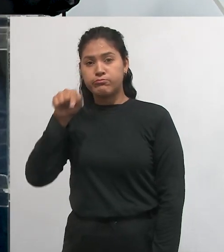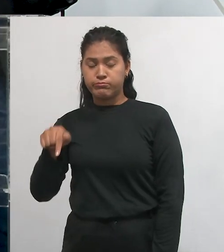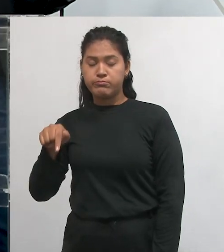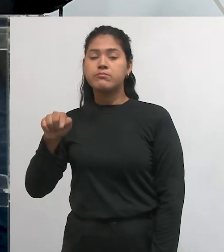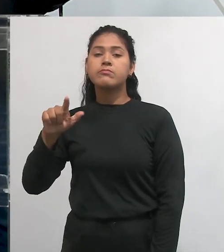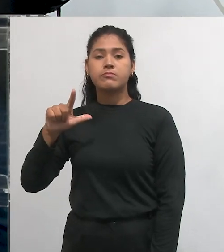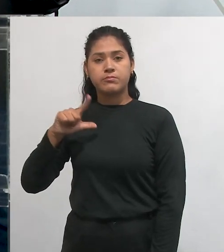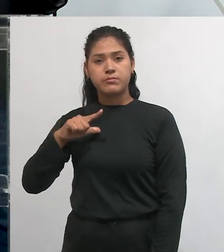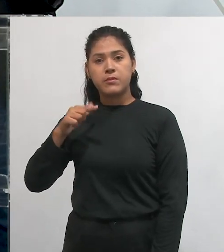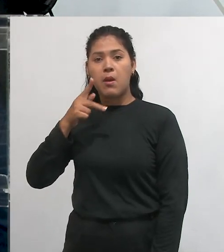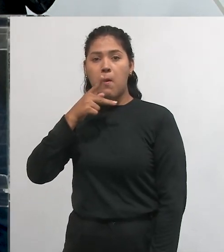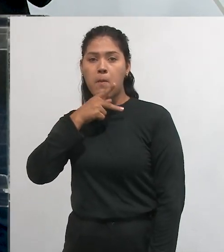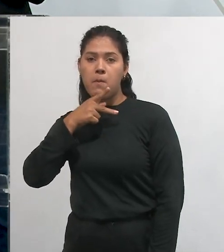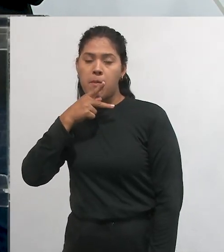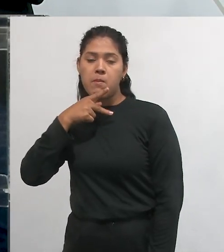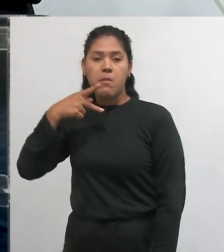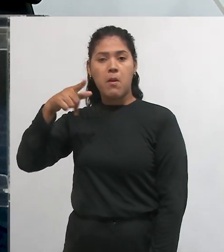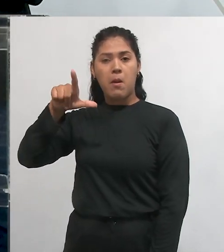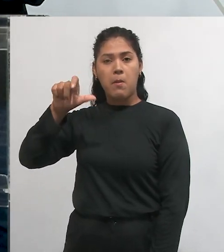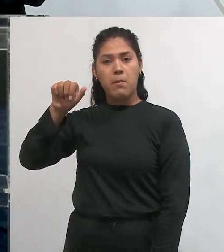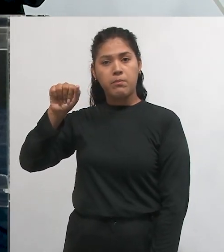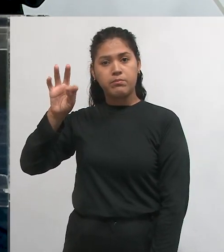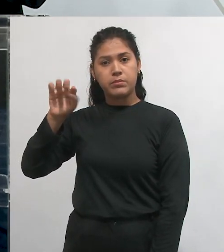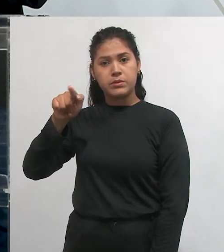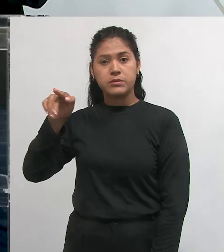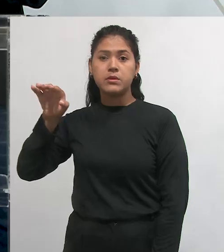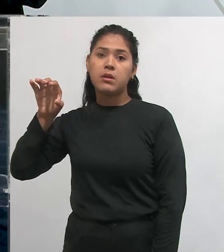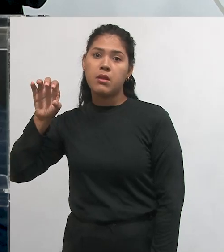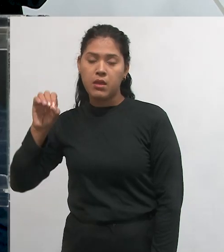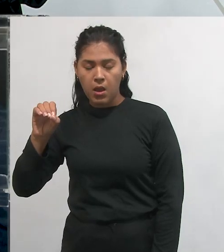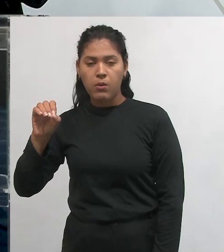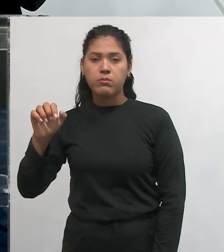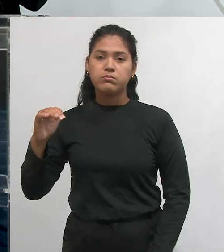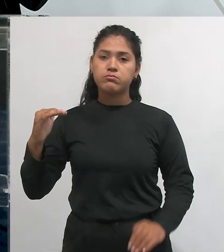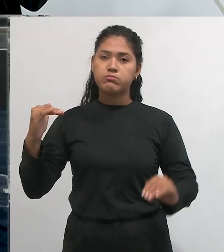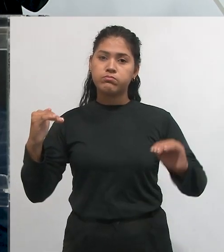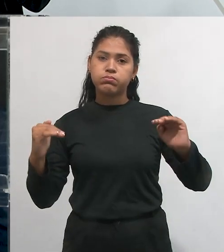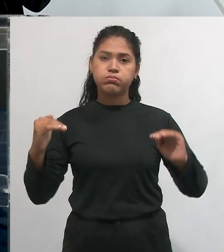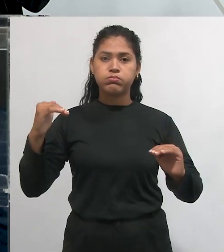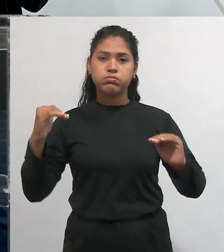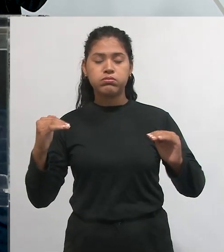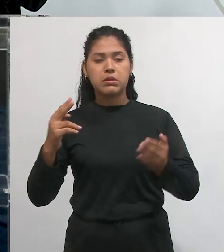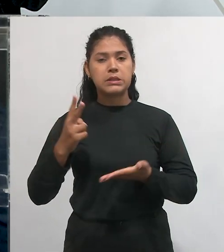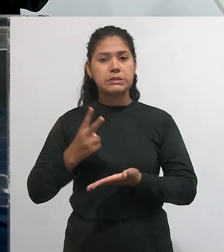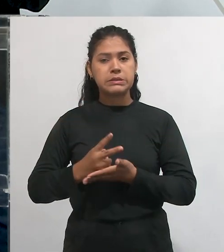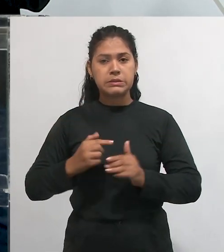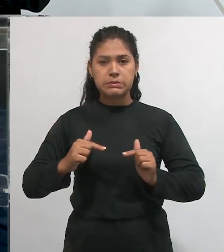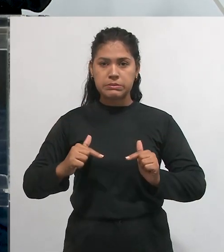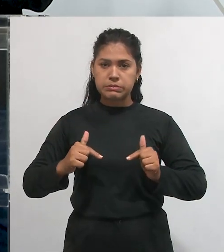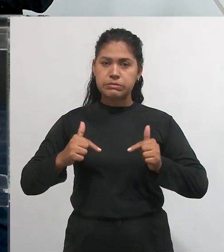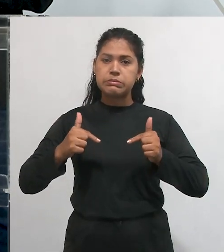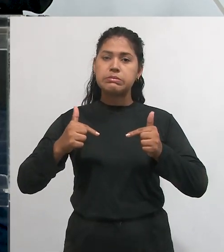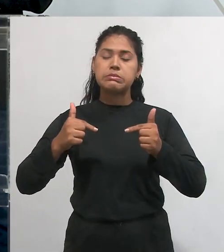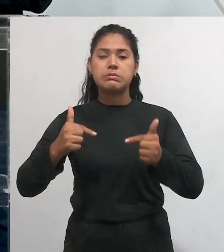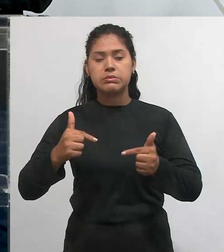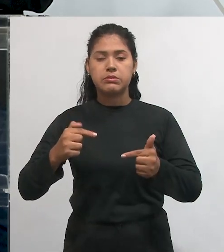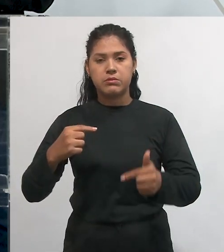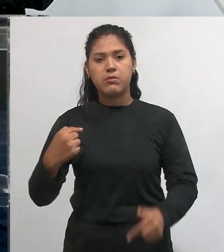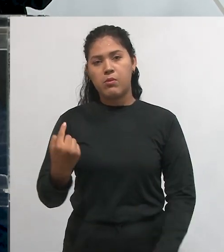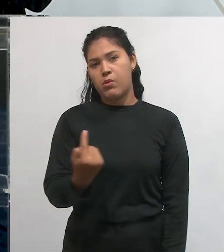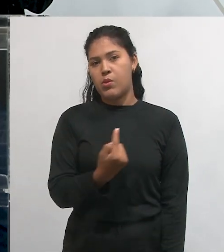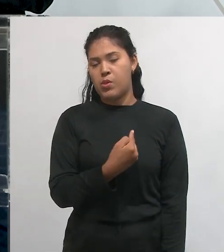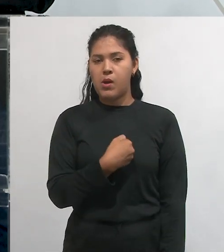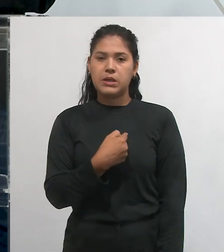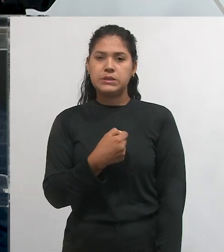fundamento em Parmênides, que eu vou explicar em seguida, e uma outra, uma corrente que sobrepôs e nós somos,